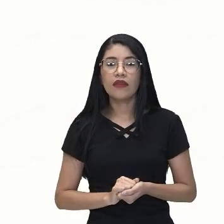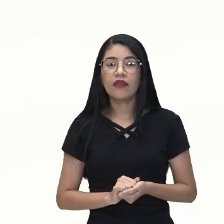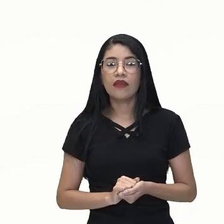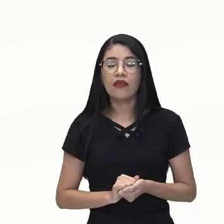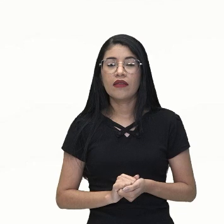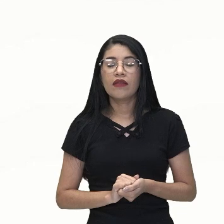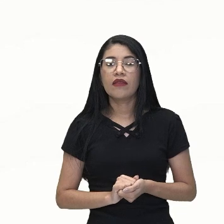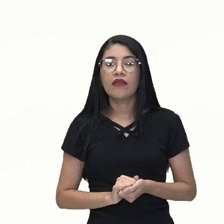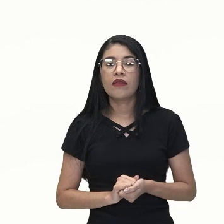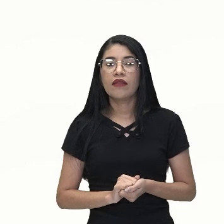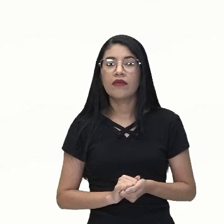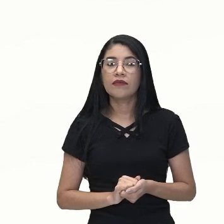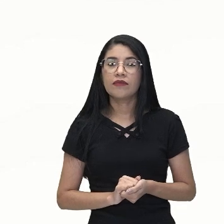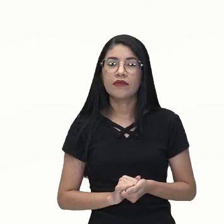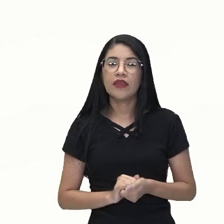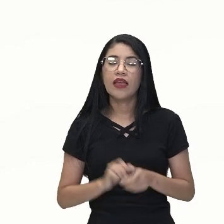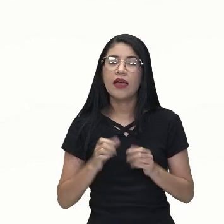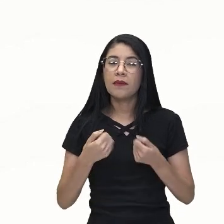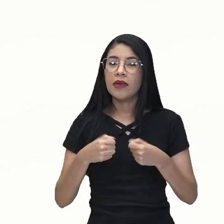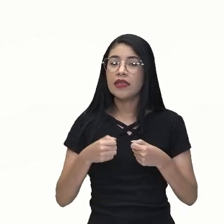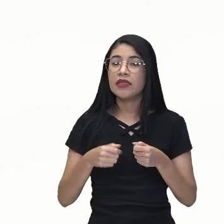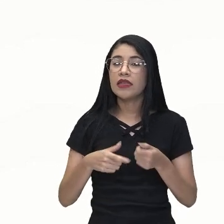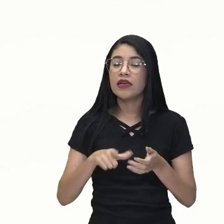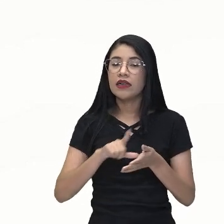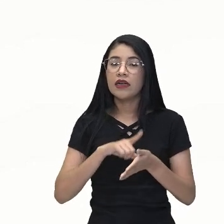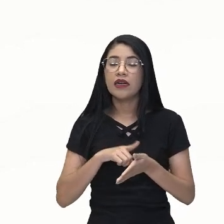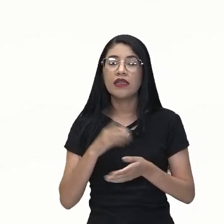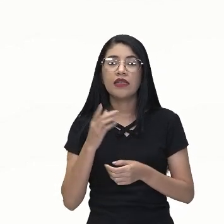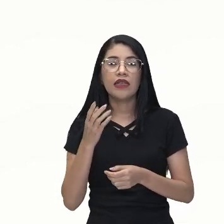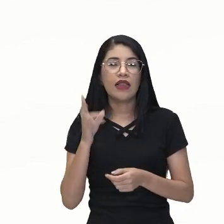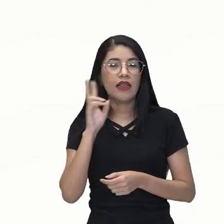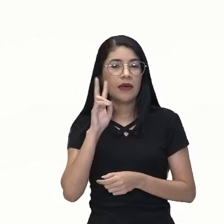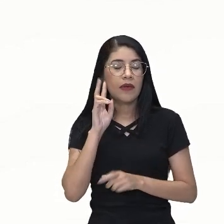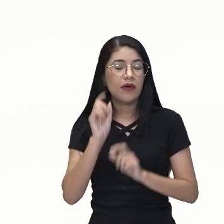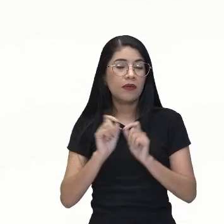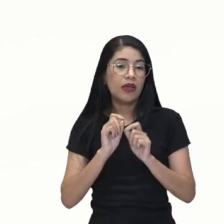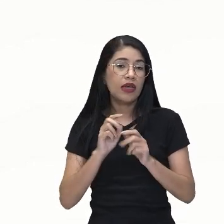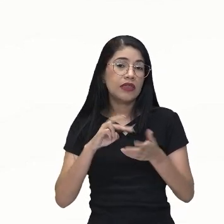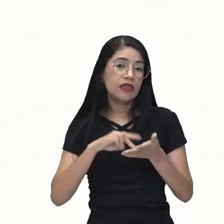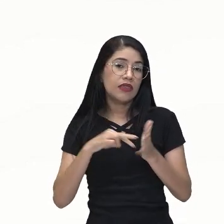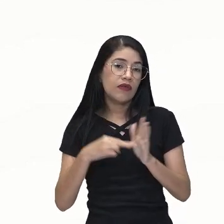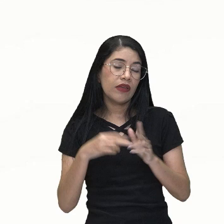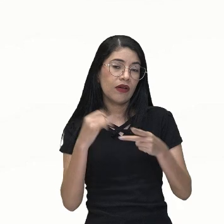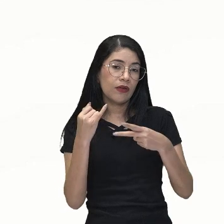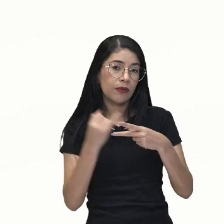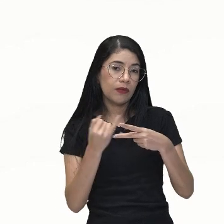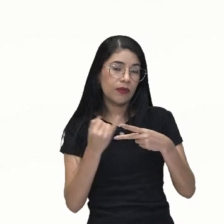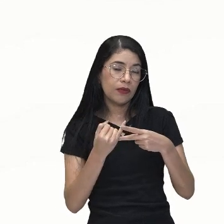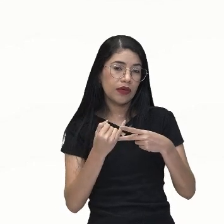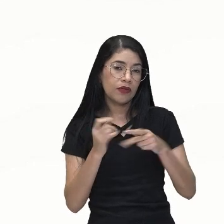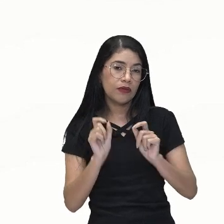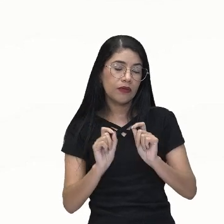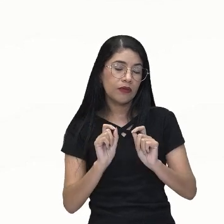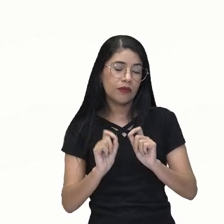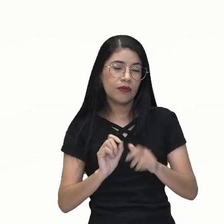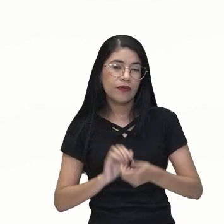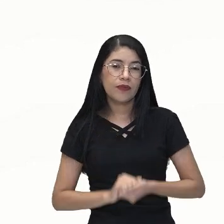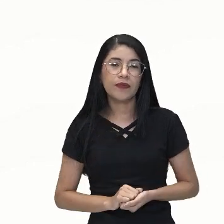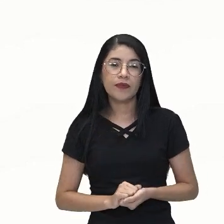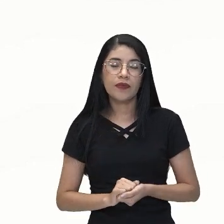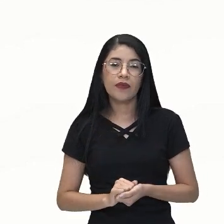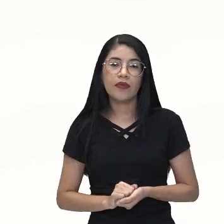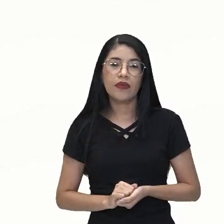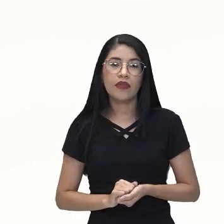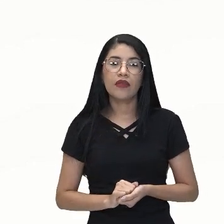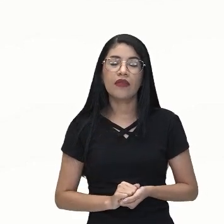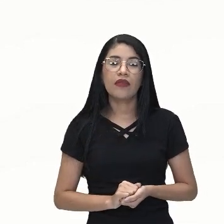Primeira situação aqui é nós sabermos ou lembrarmos o que é um polígono regular. Gente, um